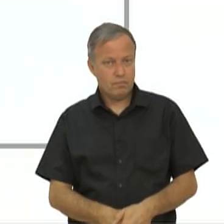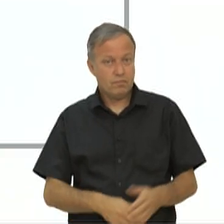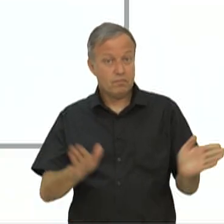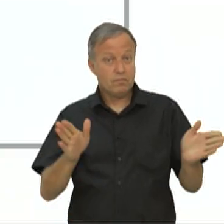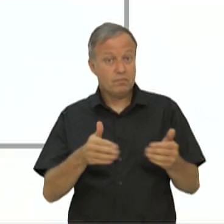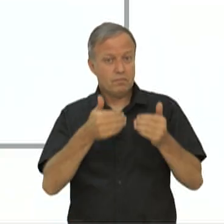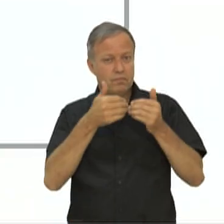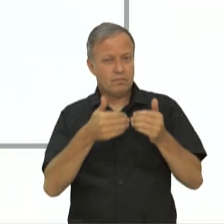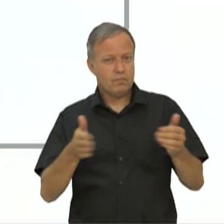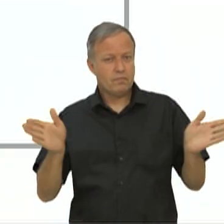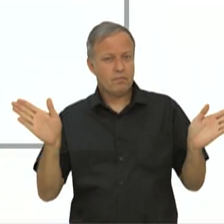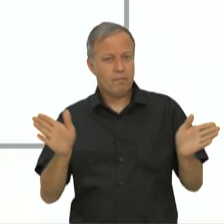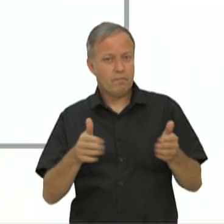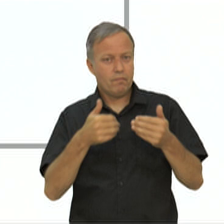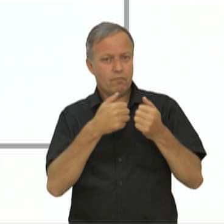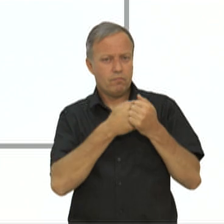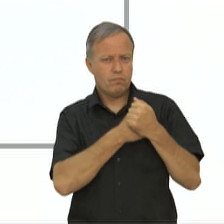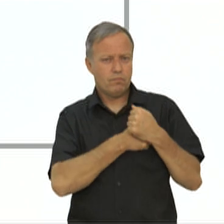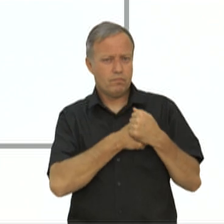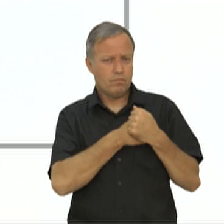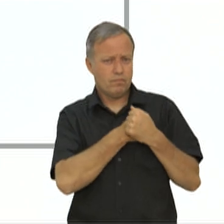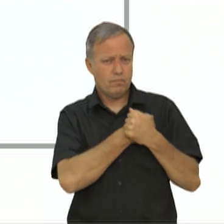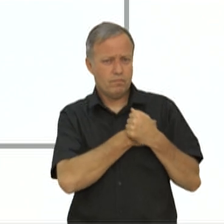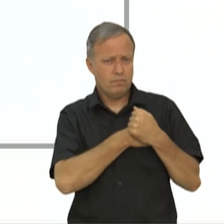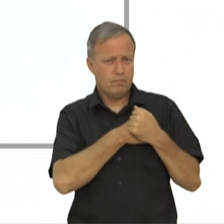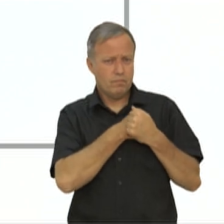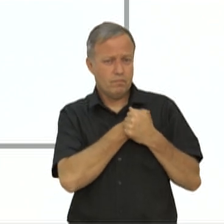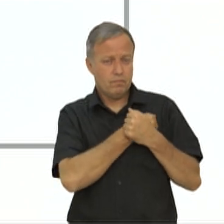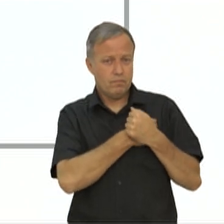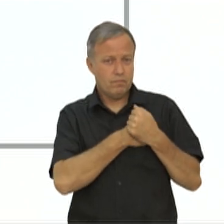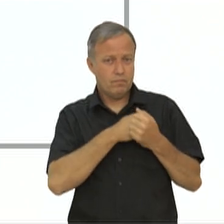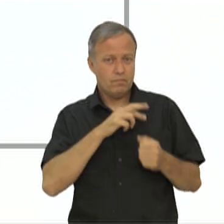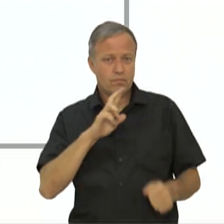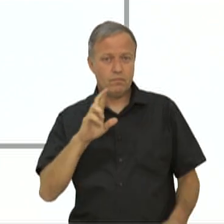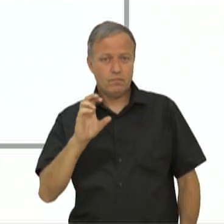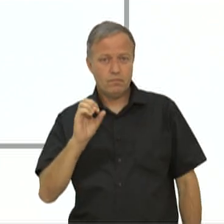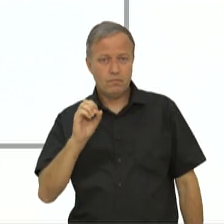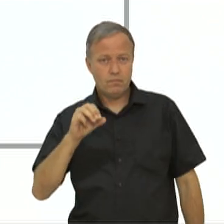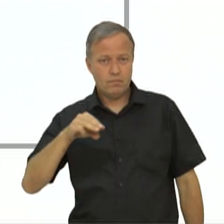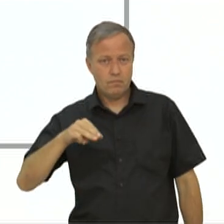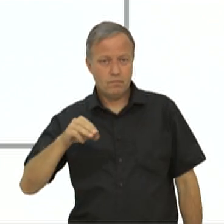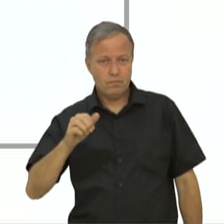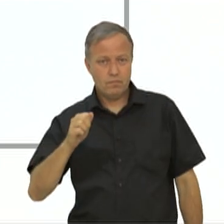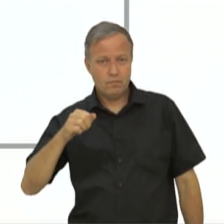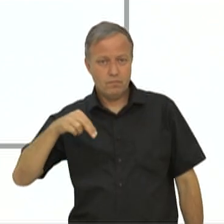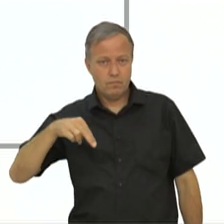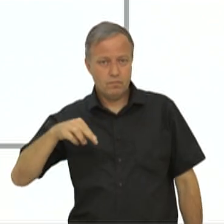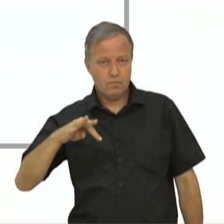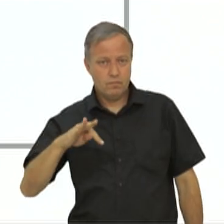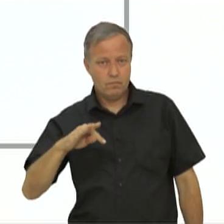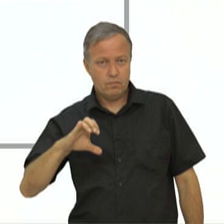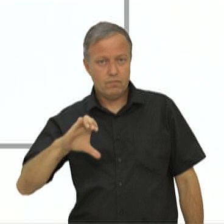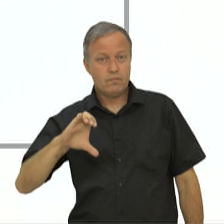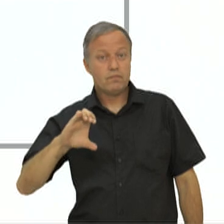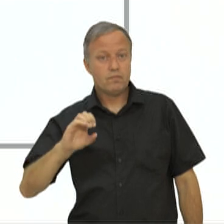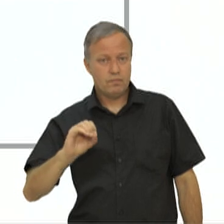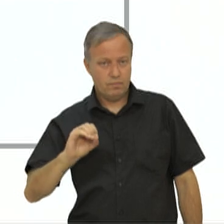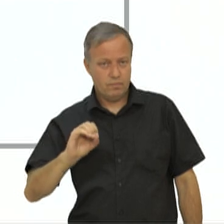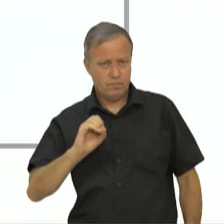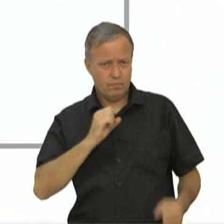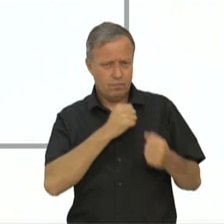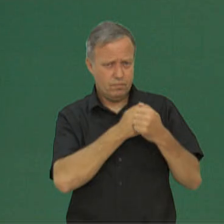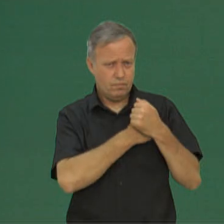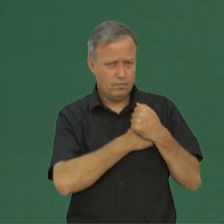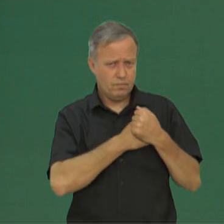Balé romântico. Aí chegamos na temática da nossa aula. Eu não podia vir direto nessa temática do balé romântico